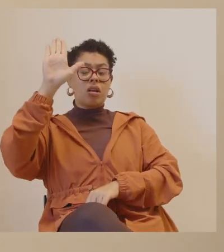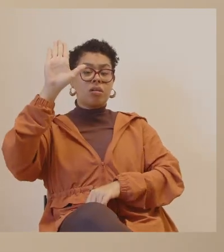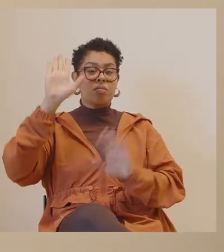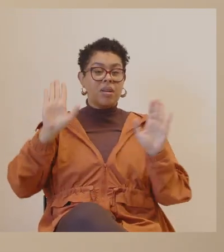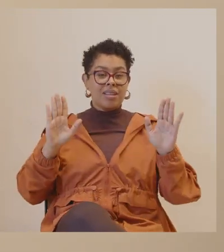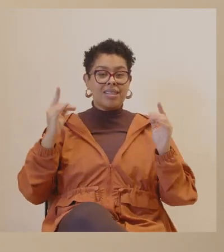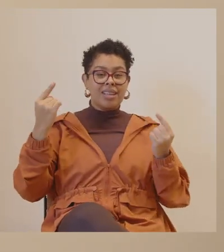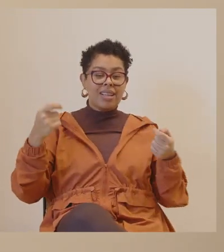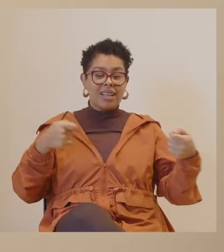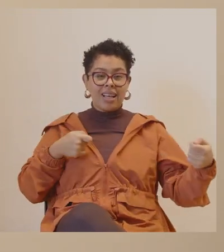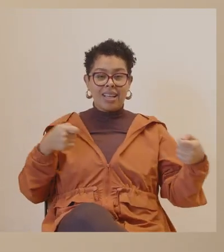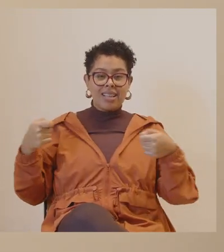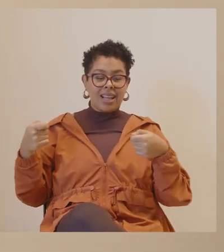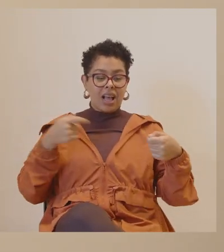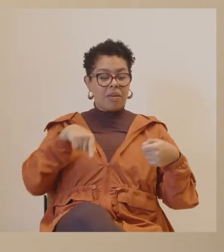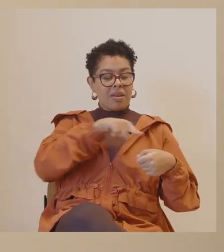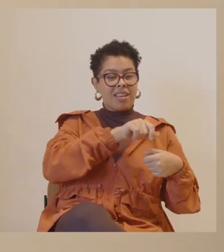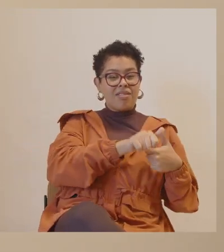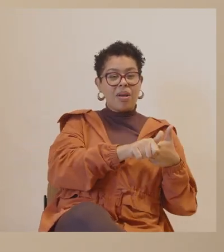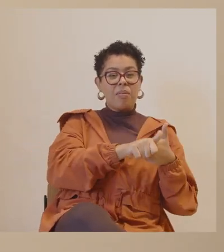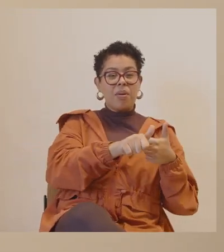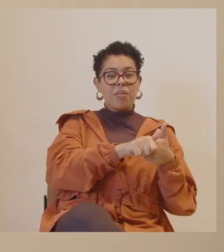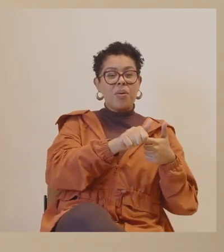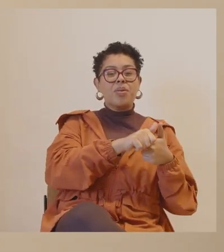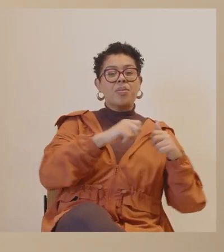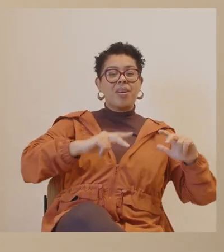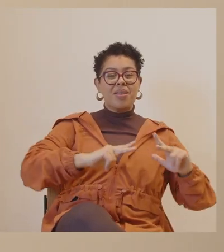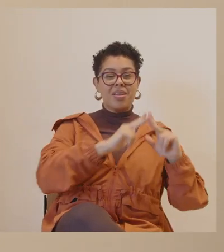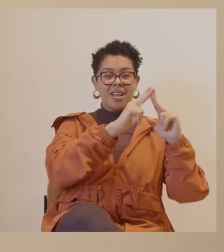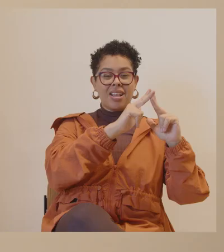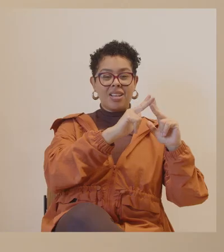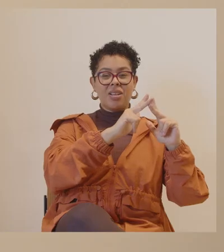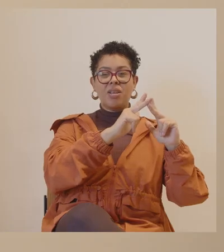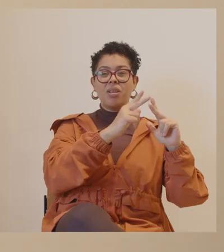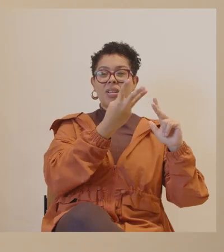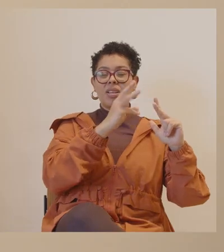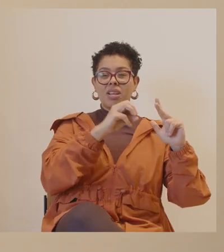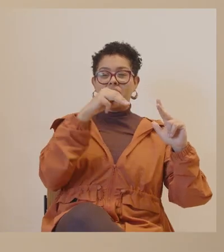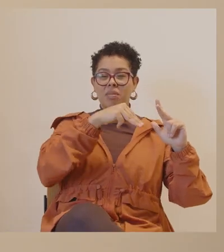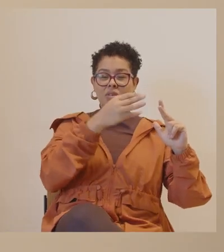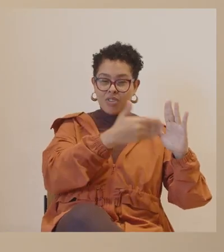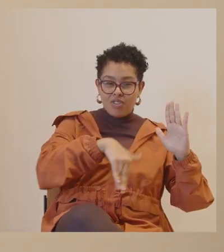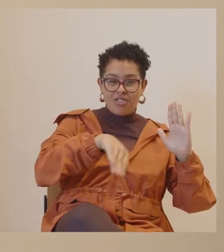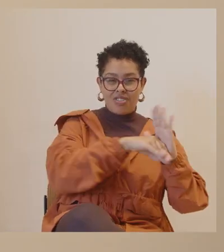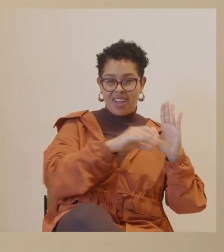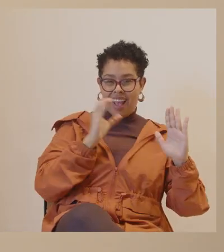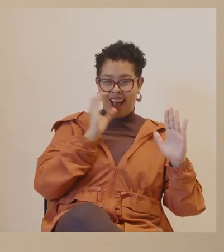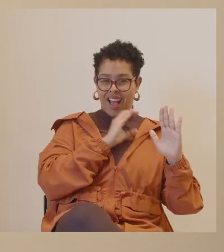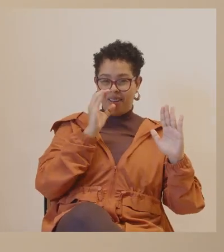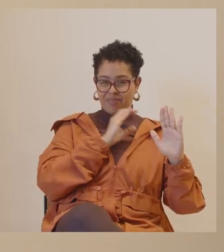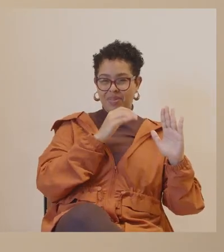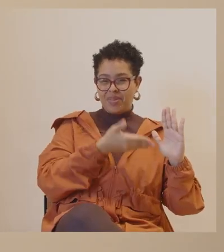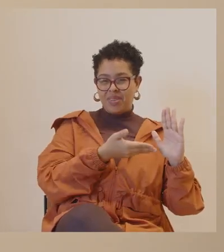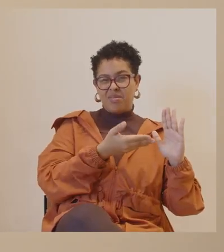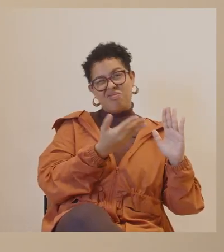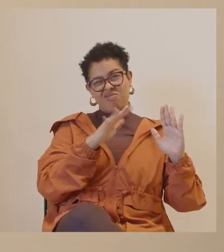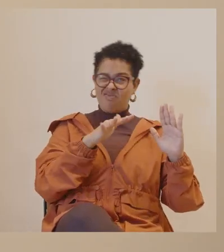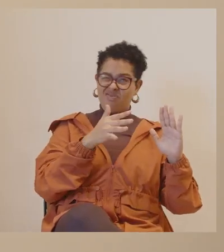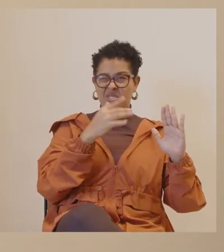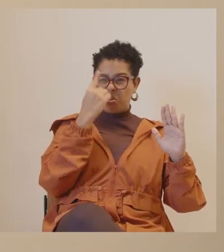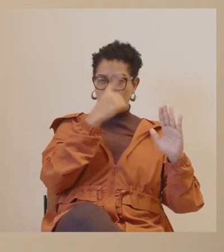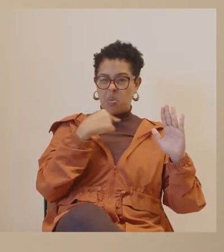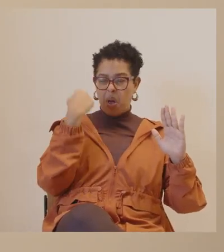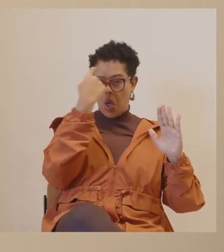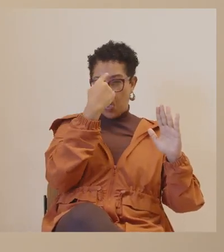fica pertinho de Paris, se a gente chega hoje em Paris, eu acho que em meia hora de trem a gente está lá, né, um pouquinho, uma hora, né, na verdade,